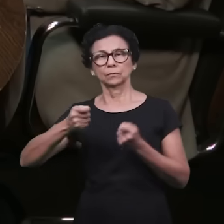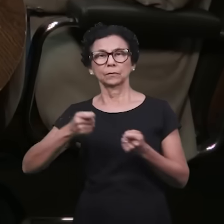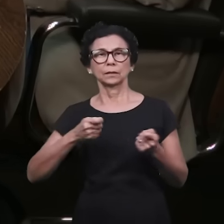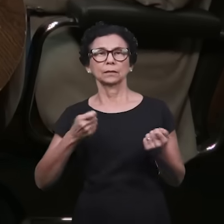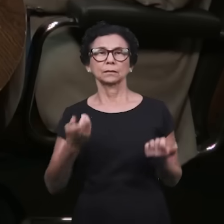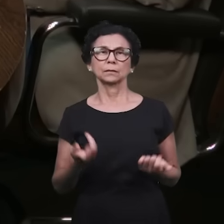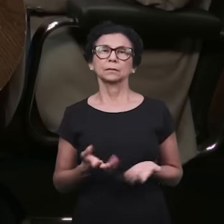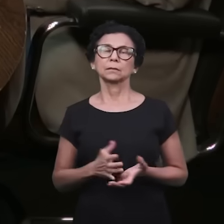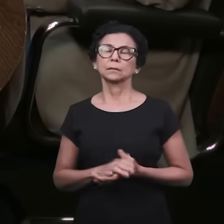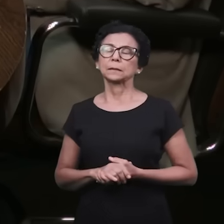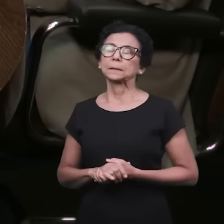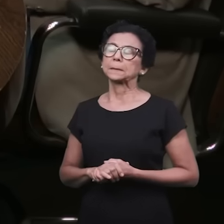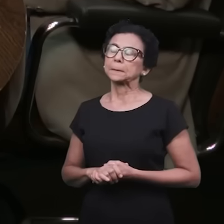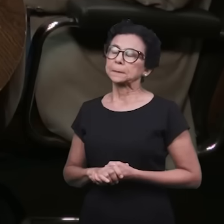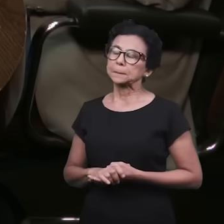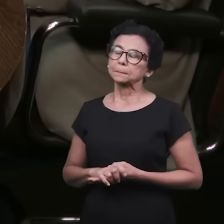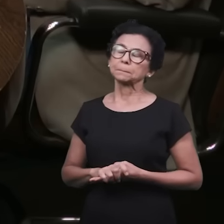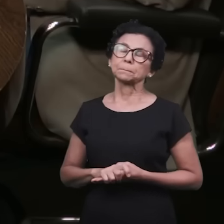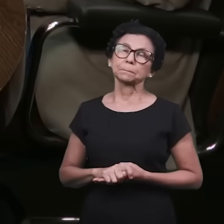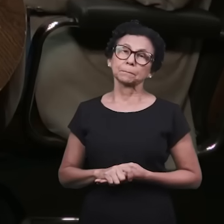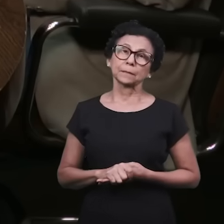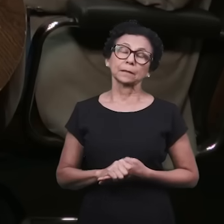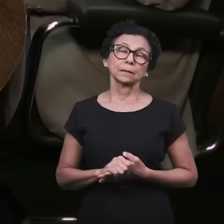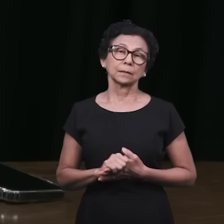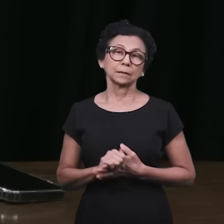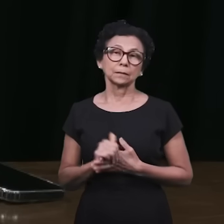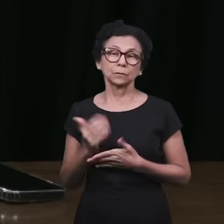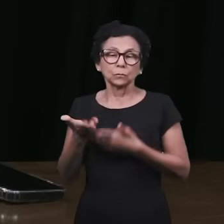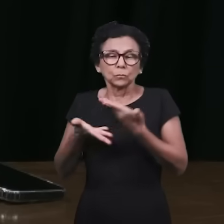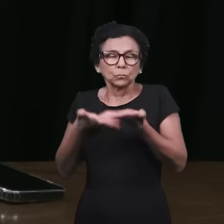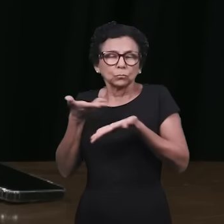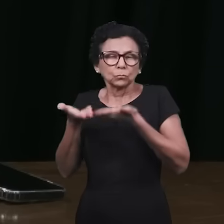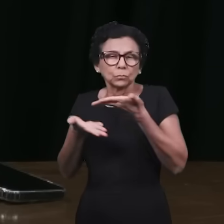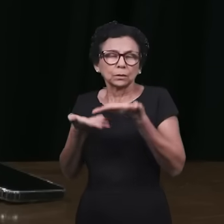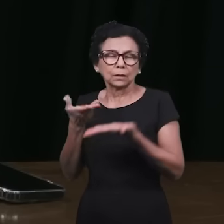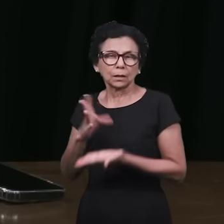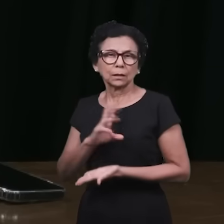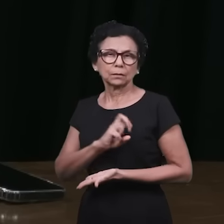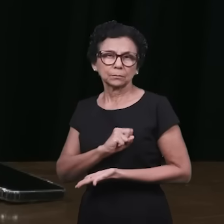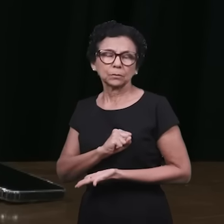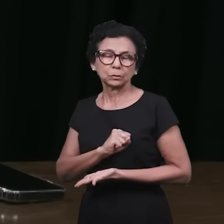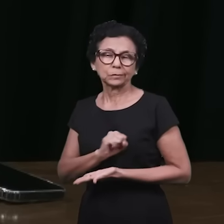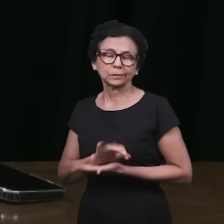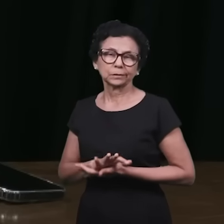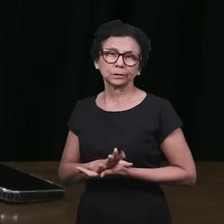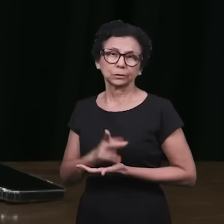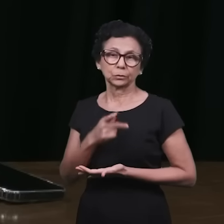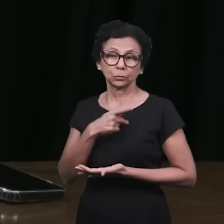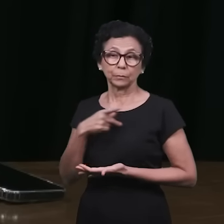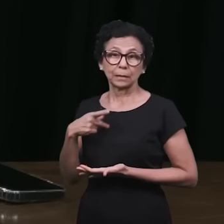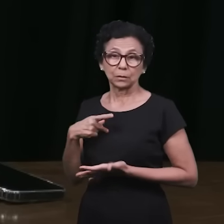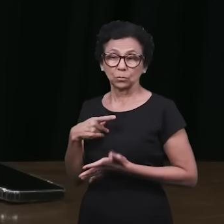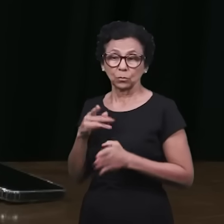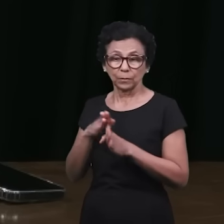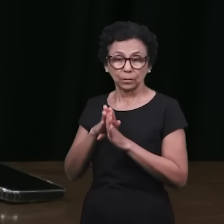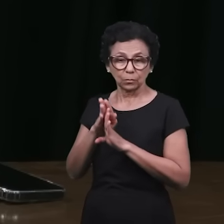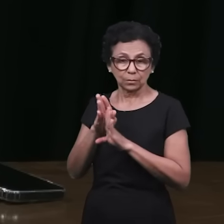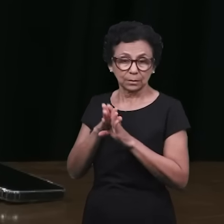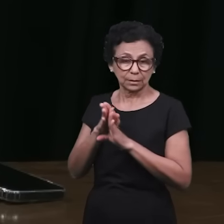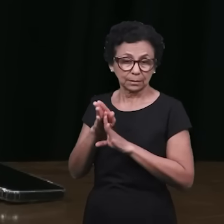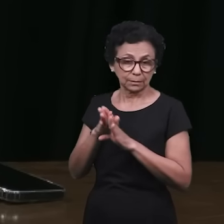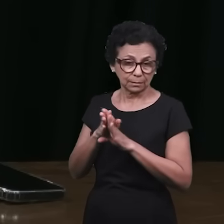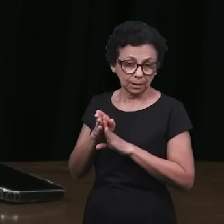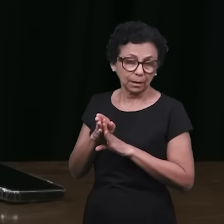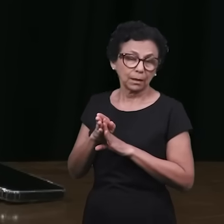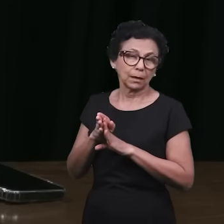trato, ele tem que ser com amor. O pastor, quando ele vai até mesmo corrigir, ele não vai ali